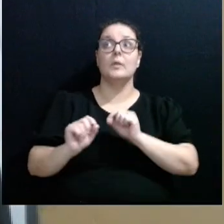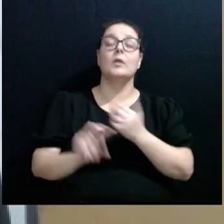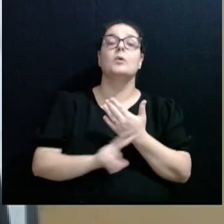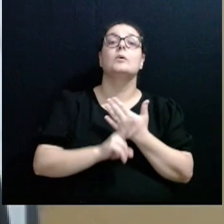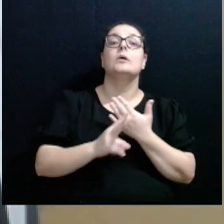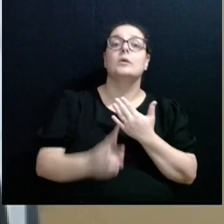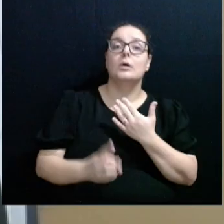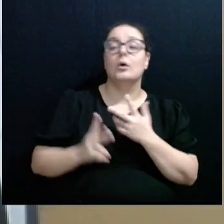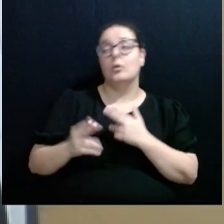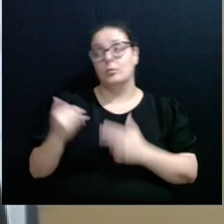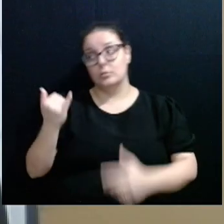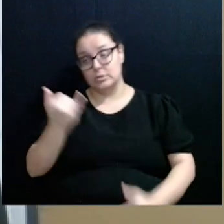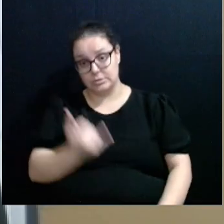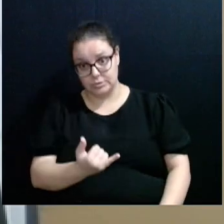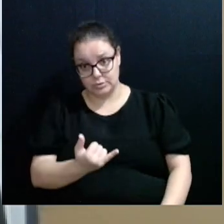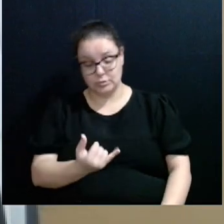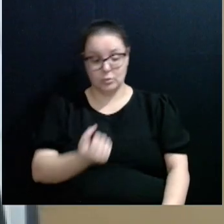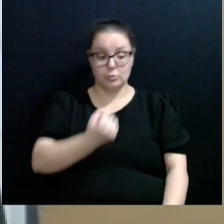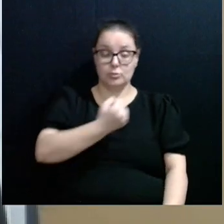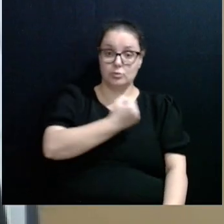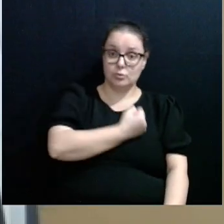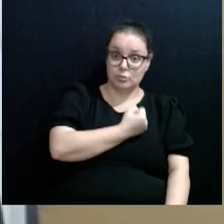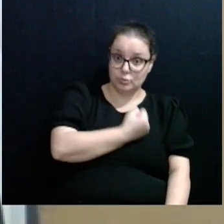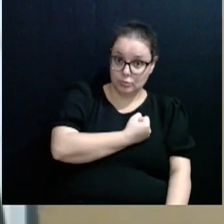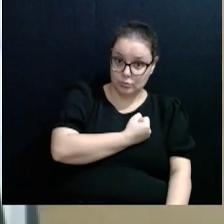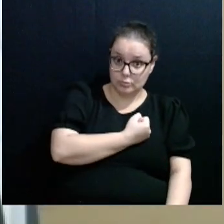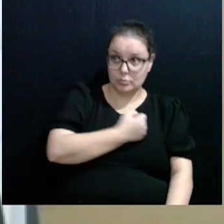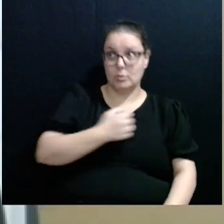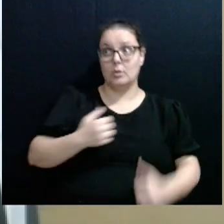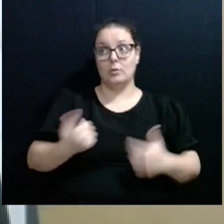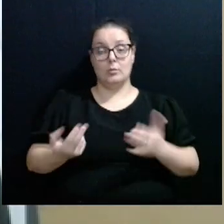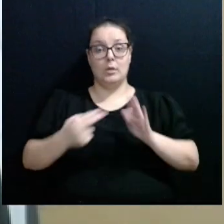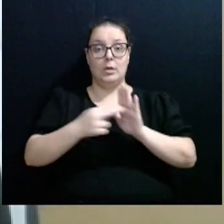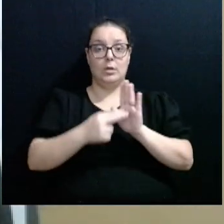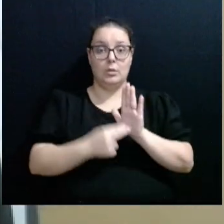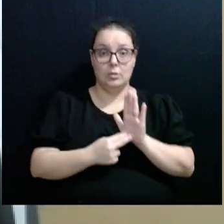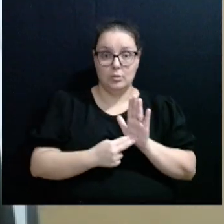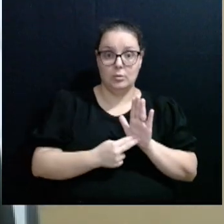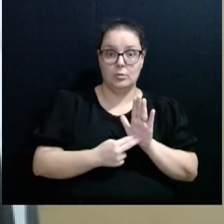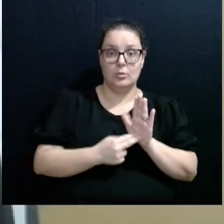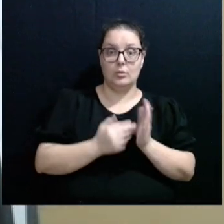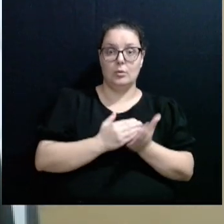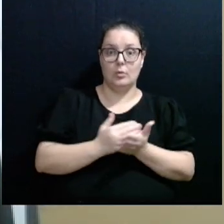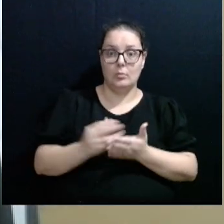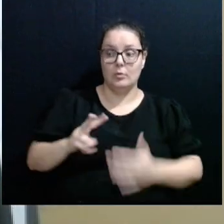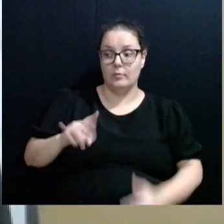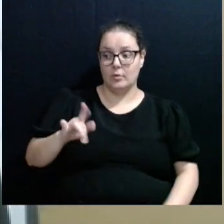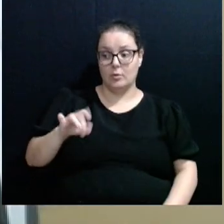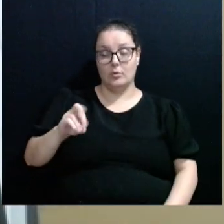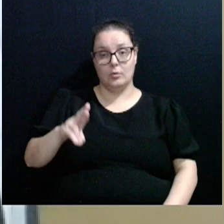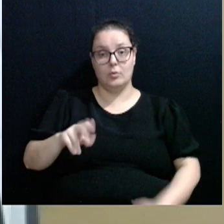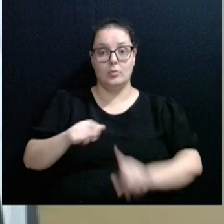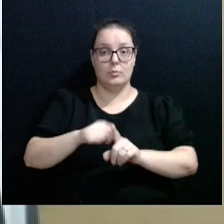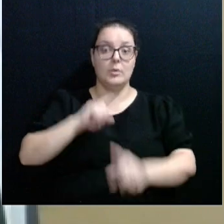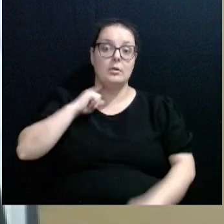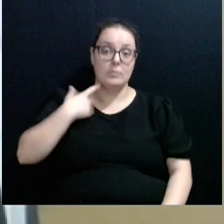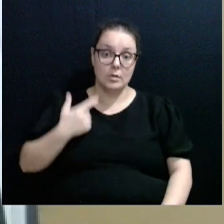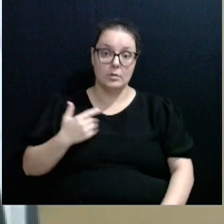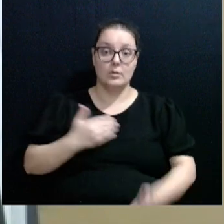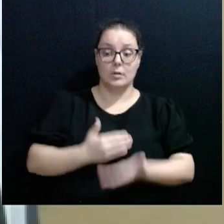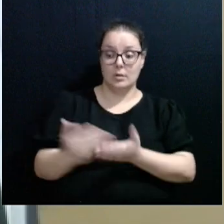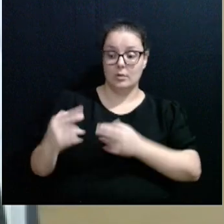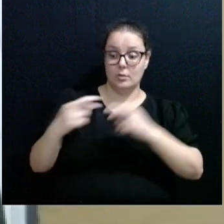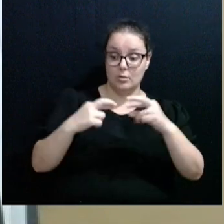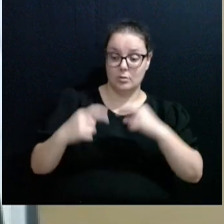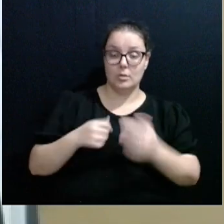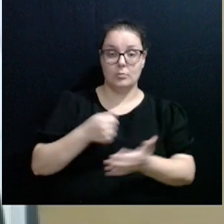disse, os números, embora a norma agora entrando em vigor em maio, né, isso vai passar a ser fiscalizado e exigido, e as